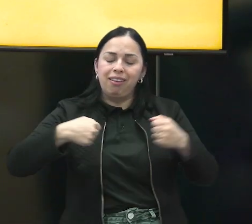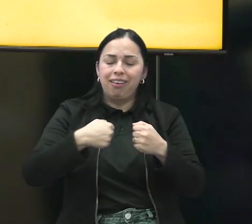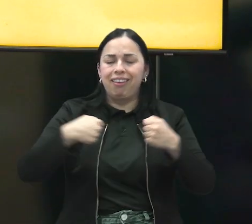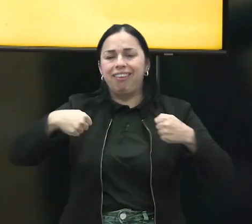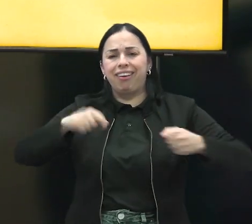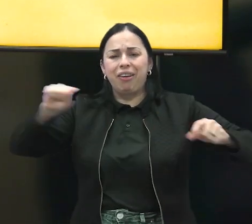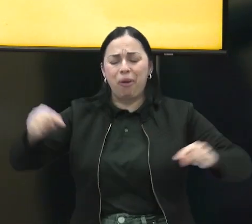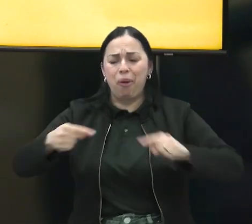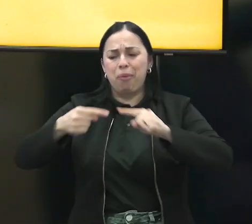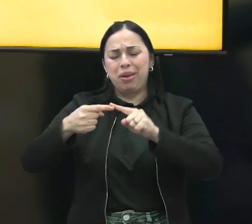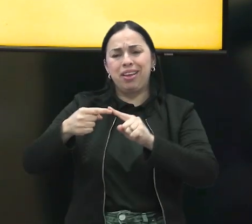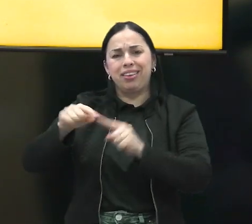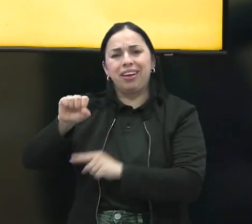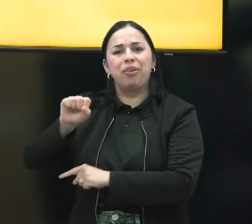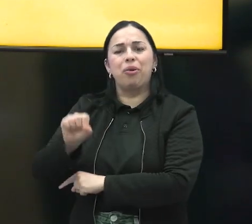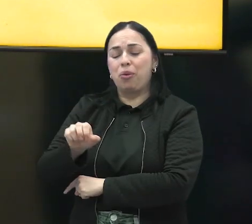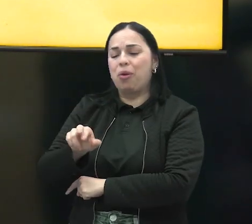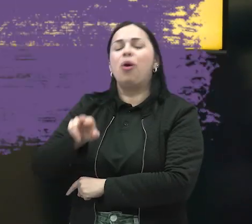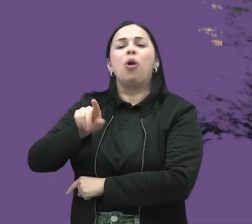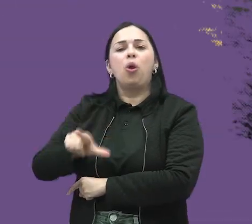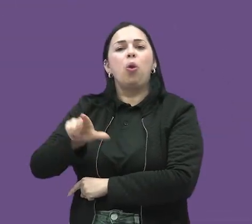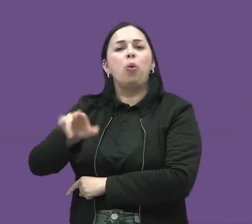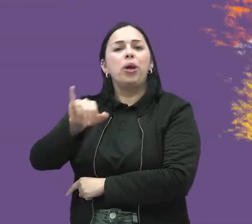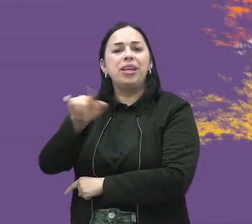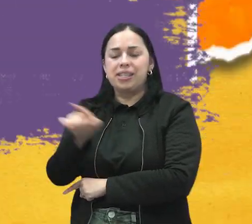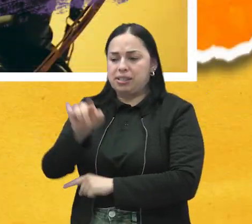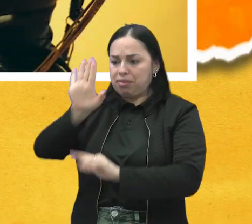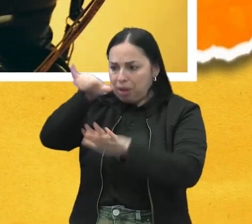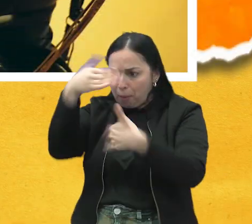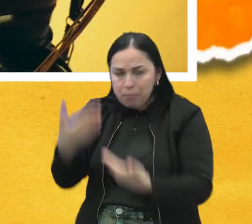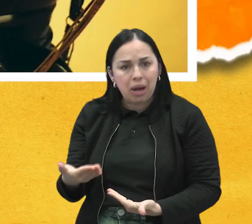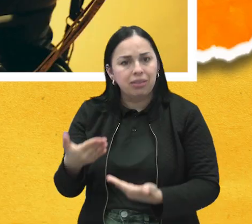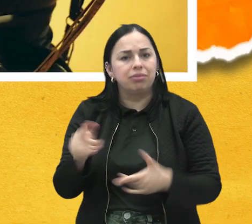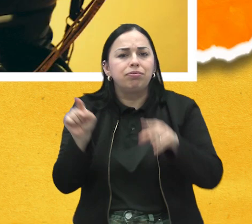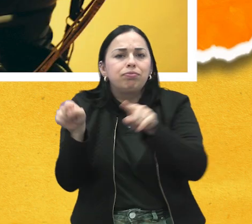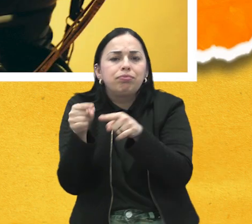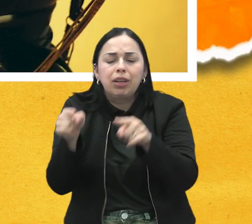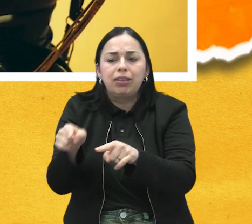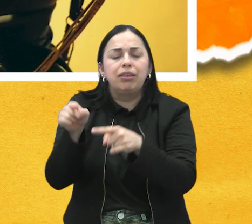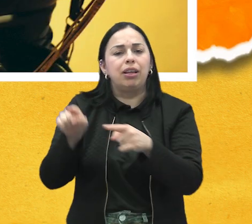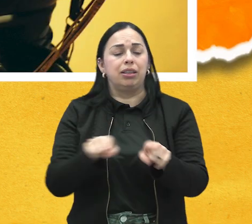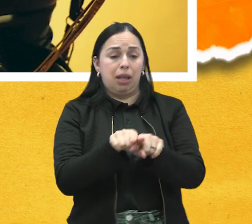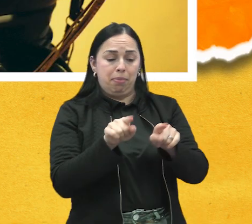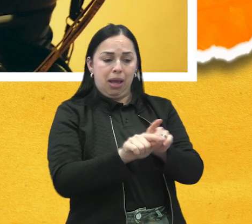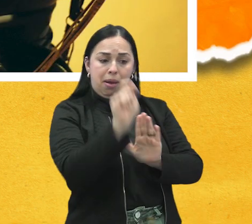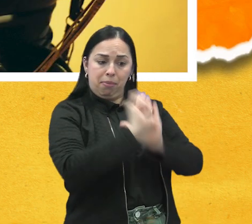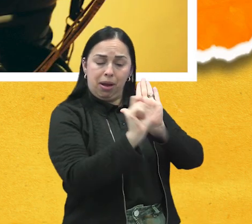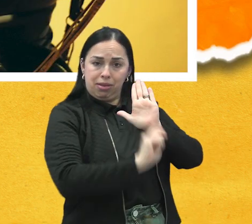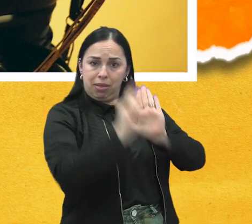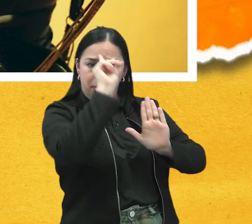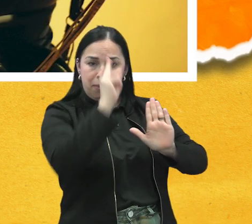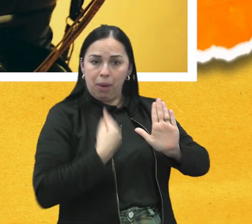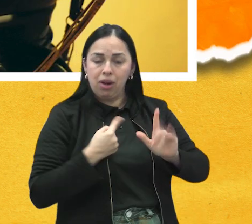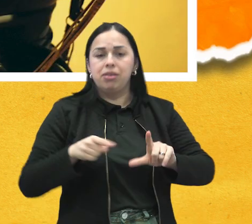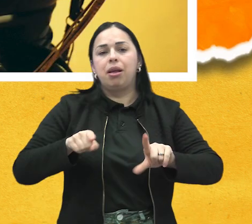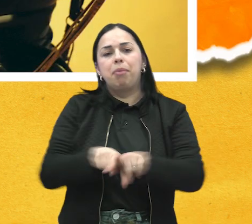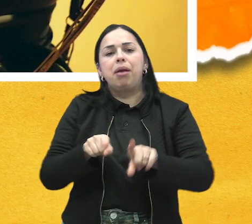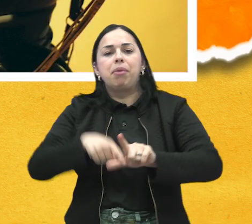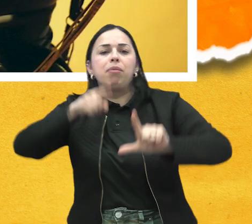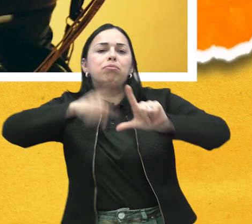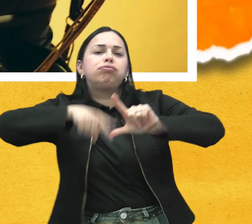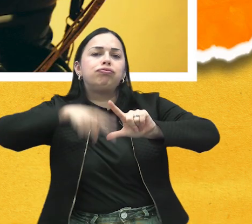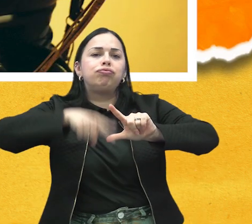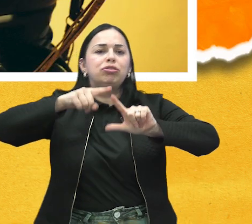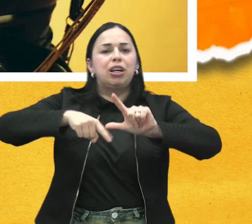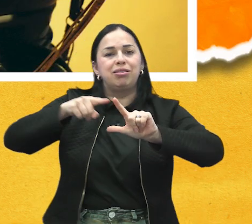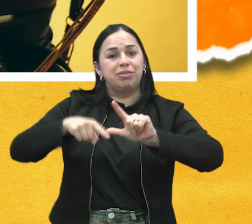na trajetória do rei do Baião, Luiz Gonzaga. Ele apresenta um repertório que inclui composições próprias, clássicos do forró e interpretações